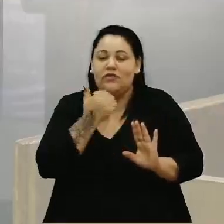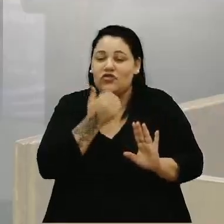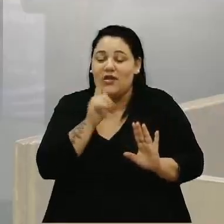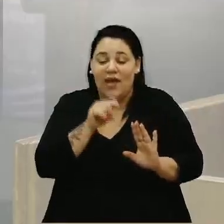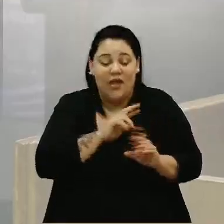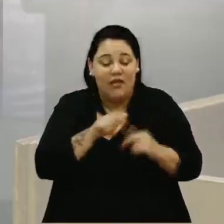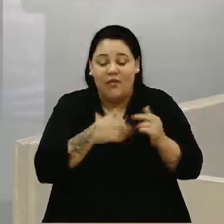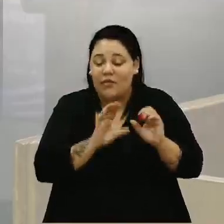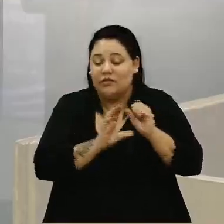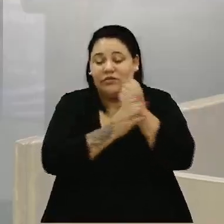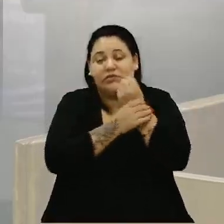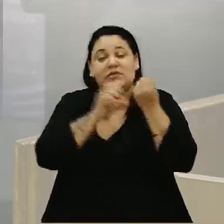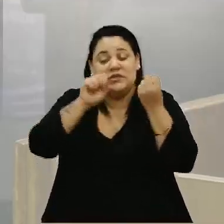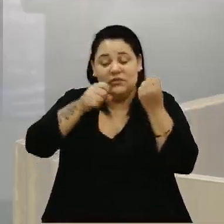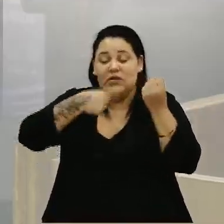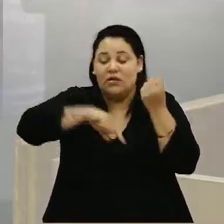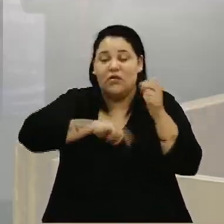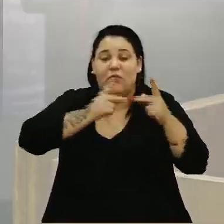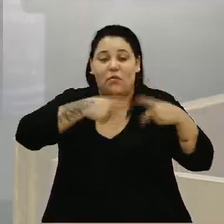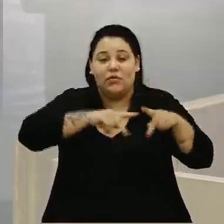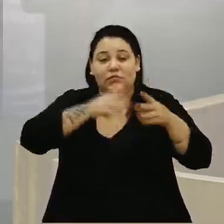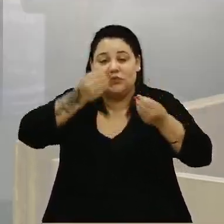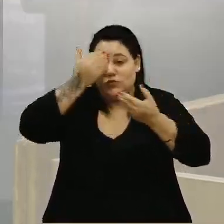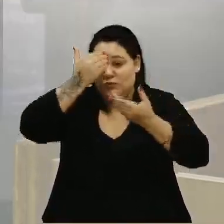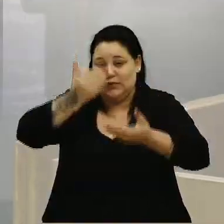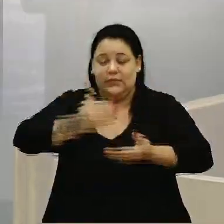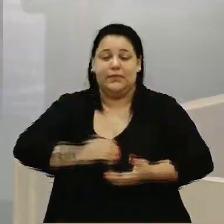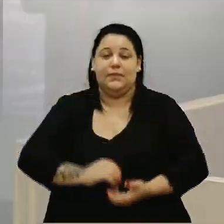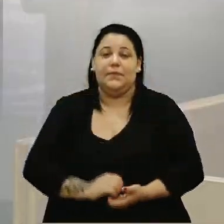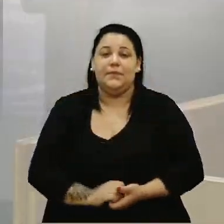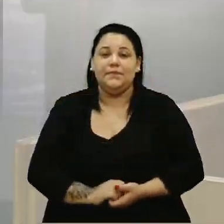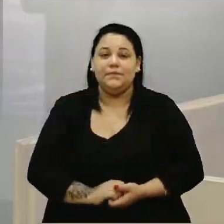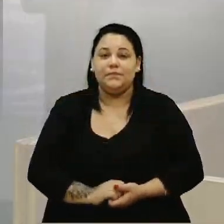de segurança para a nossa população. Muito obrigado. Com a palavra, vereador Zé.